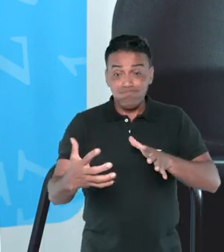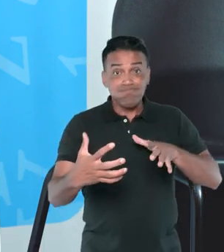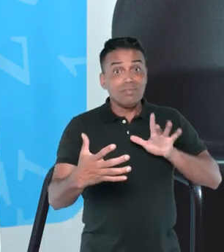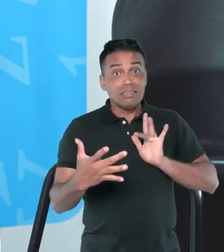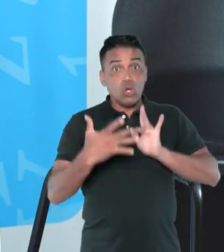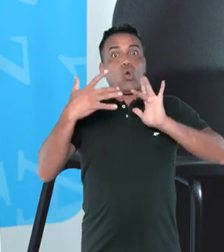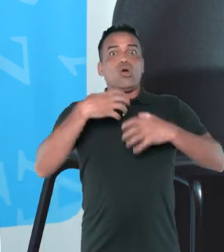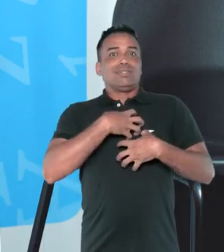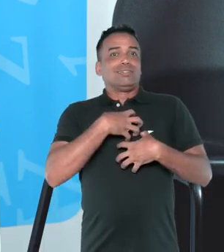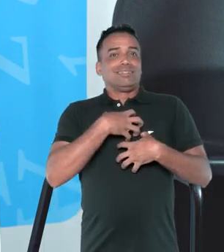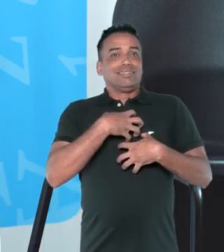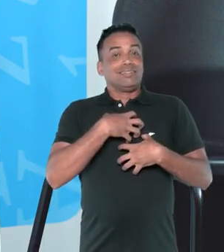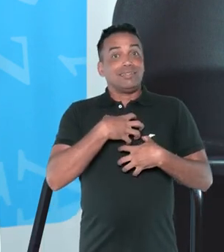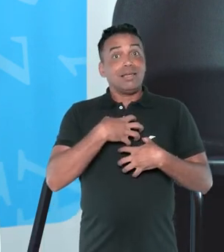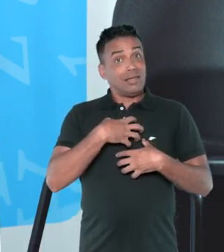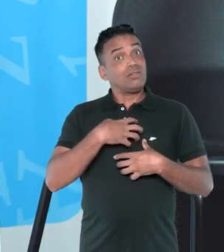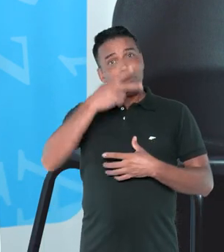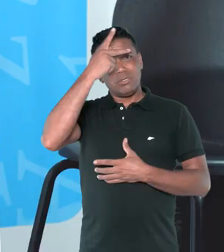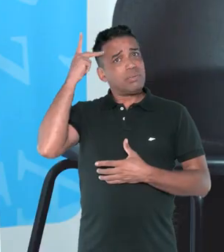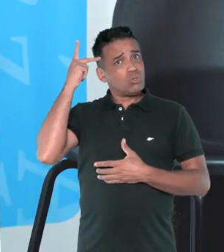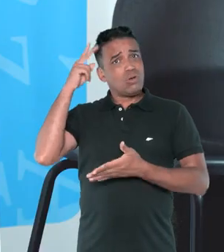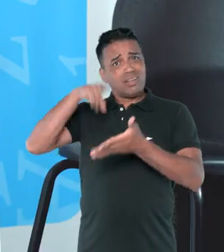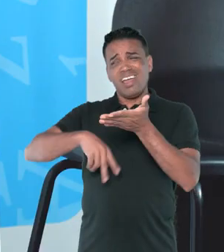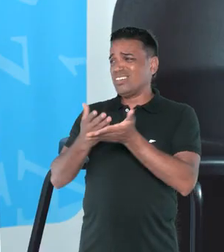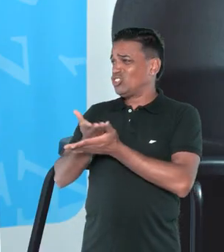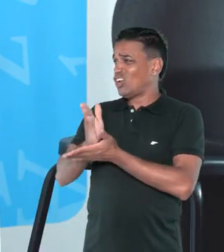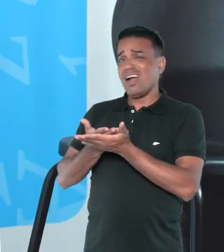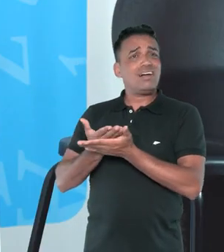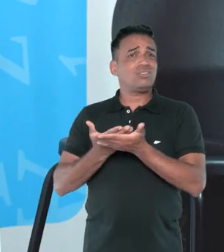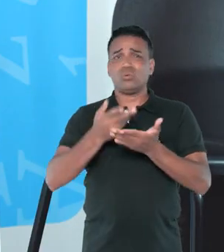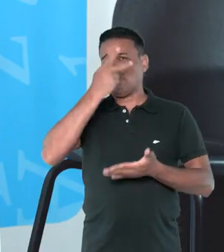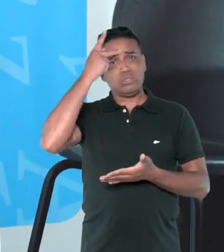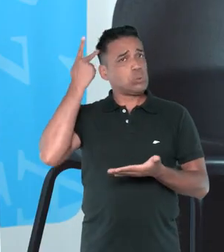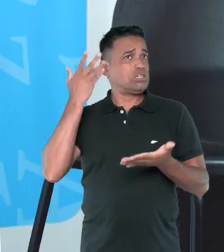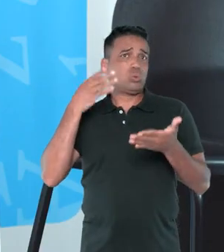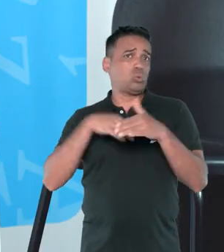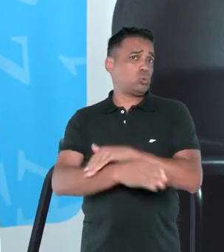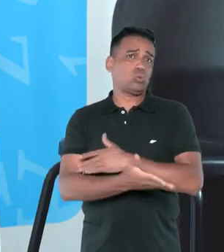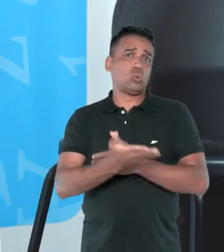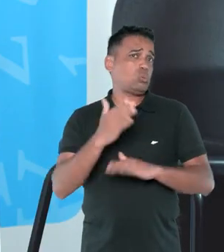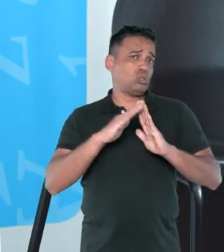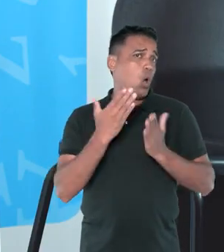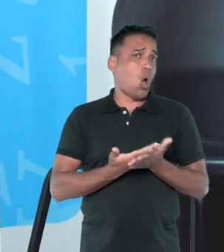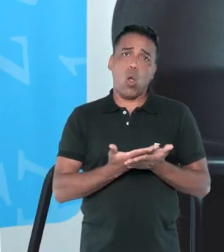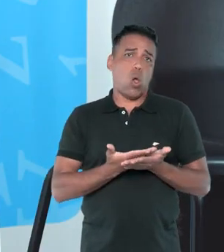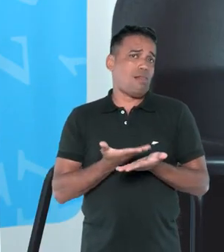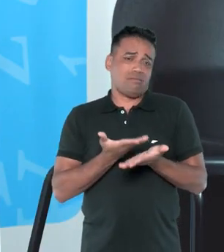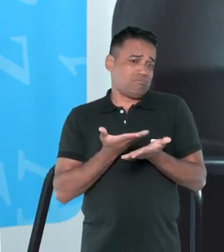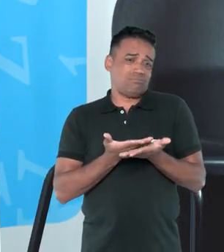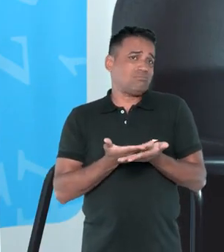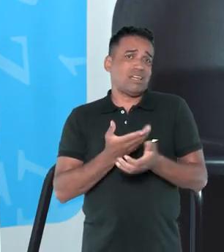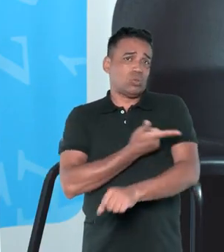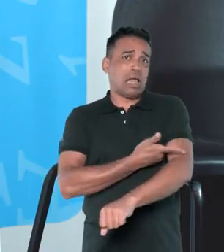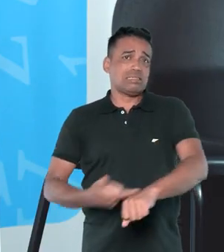isso, porque, de fato, para algumas pessoas ler é uma coisa muito chata, ainda mais para uma pessoa que não teve não estudou na escola, né? Não